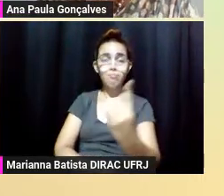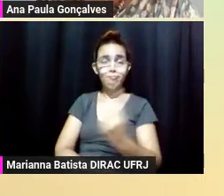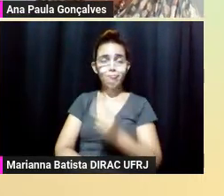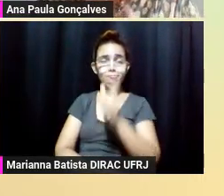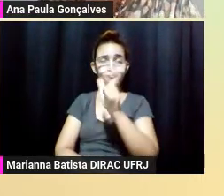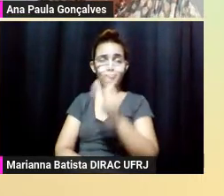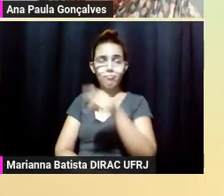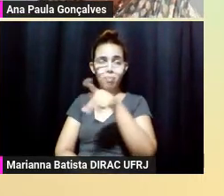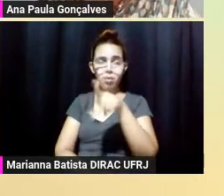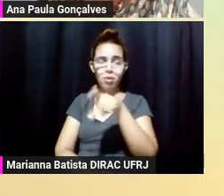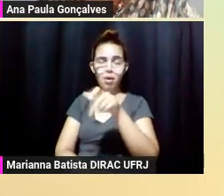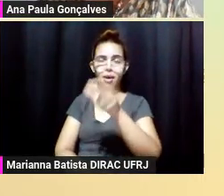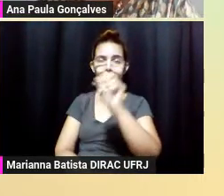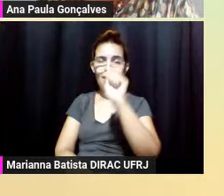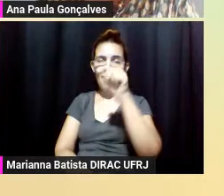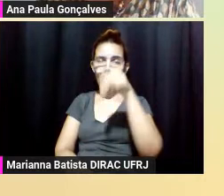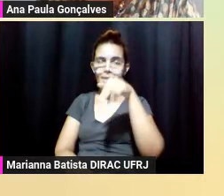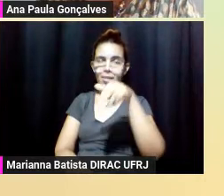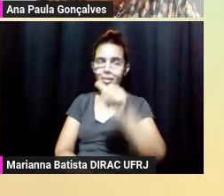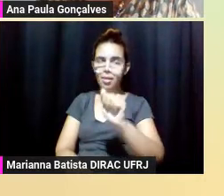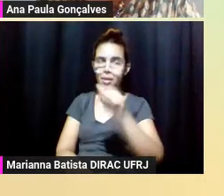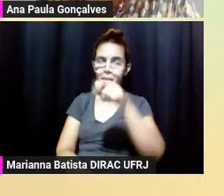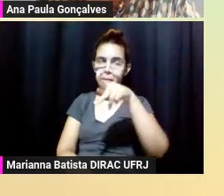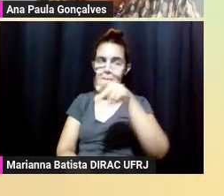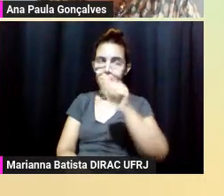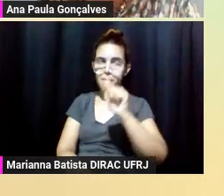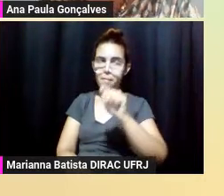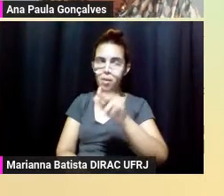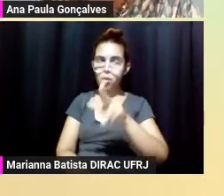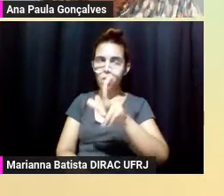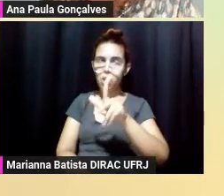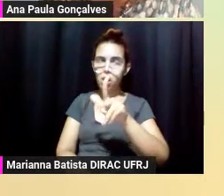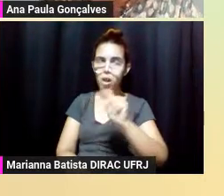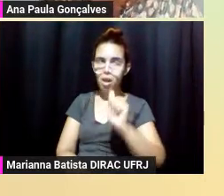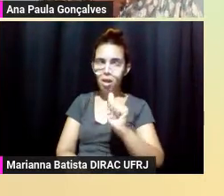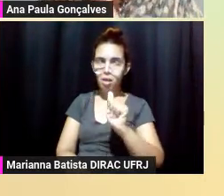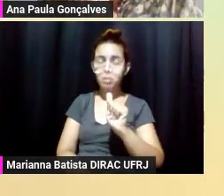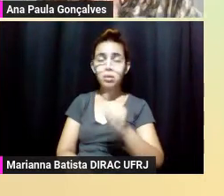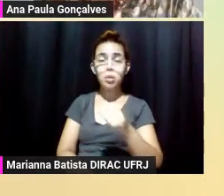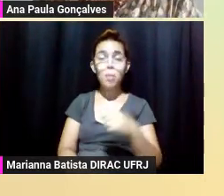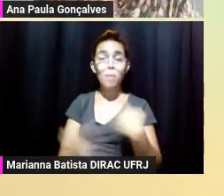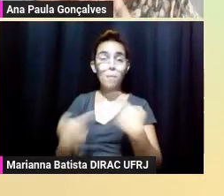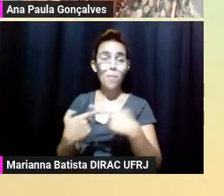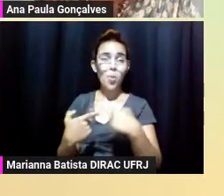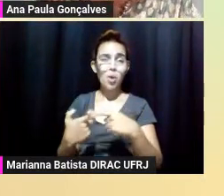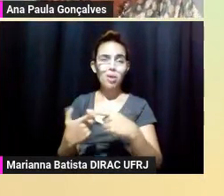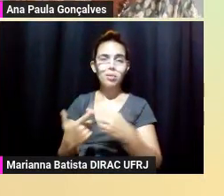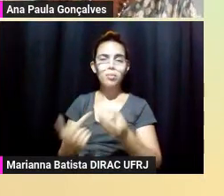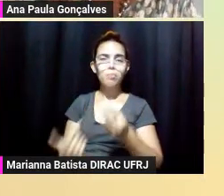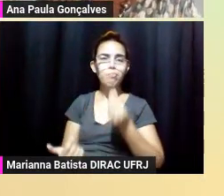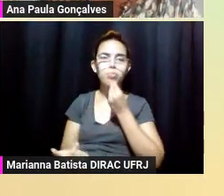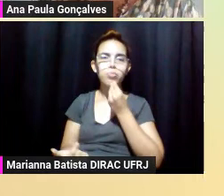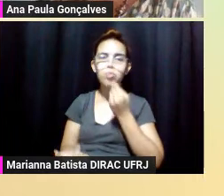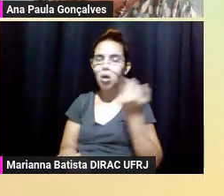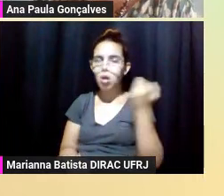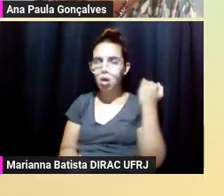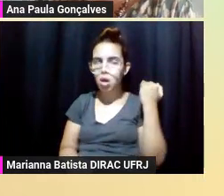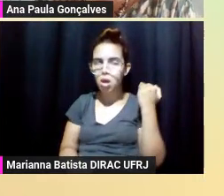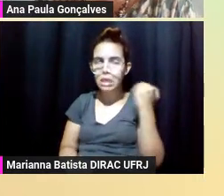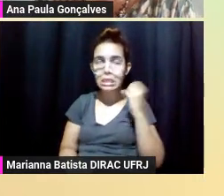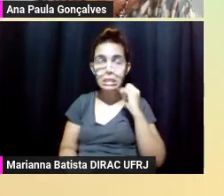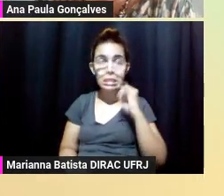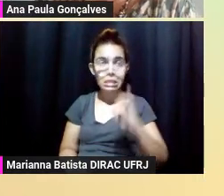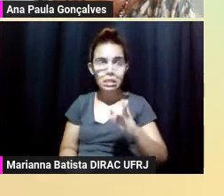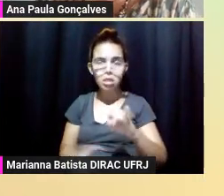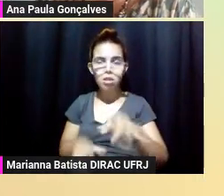Na época, isso era possível, se você conseguisse provar que ia se formar em um ano. Depois eu vou para a Barra da Tijuca, começo a trabalhar